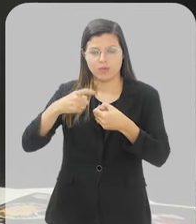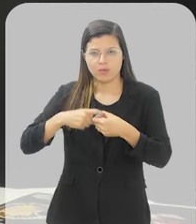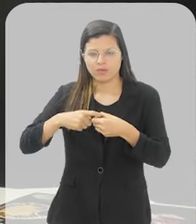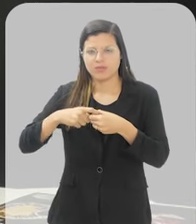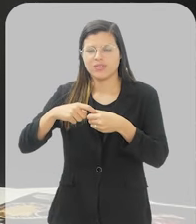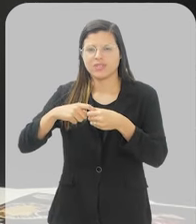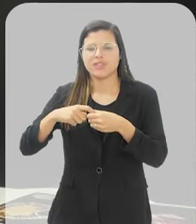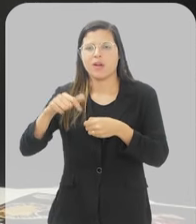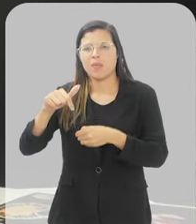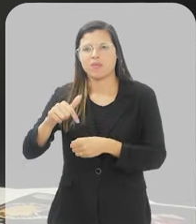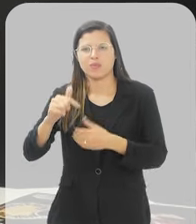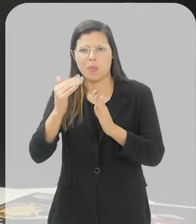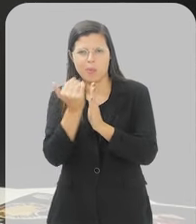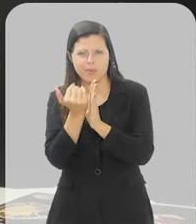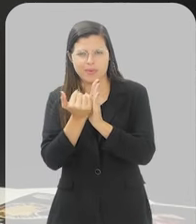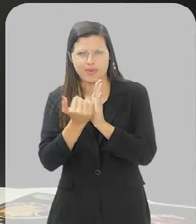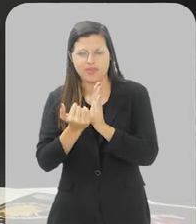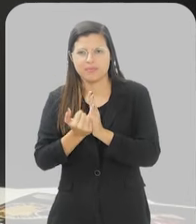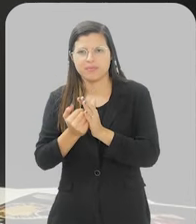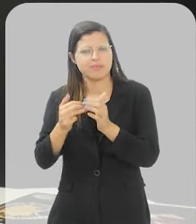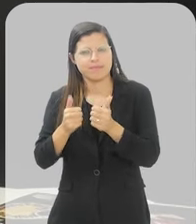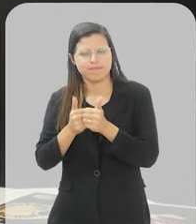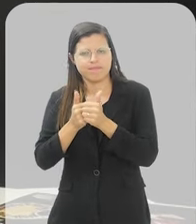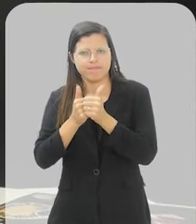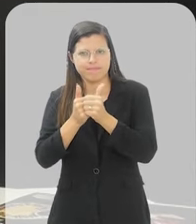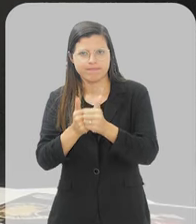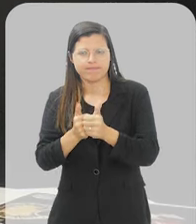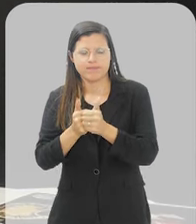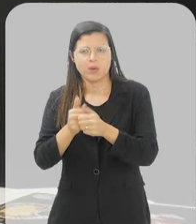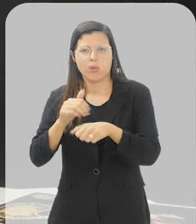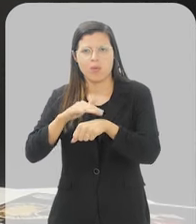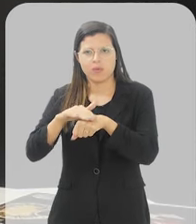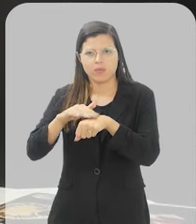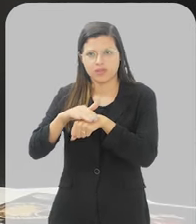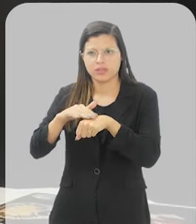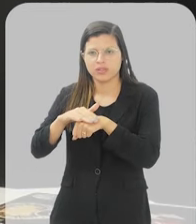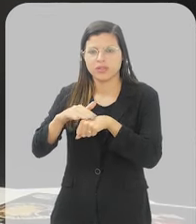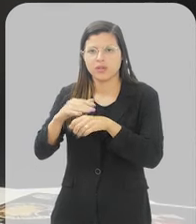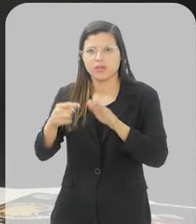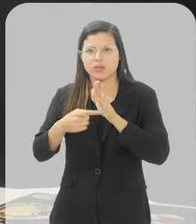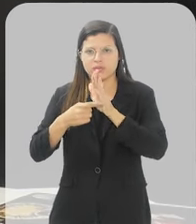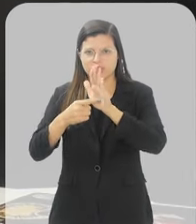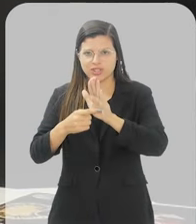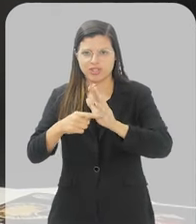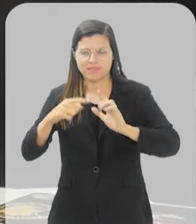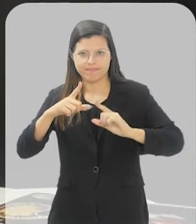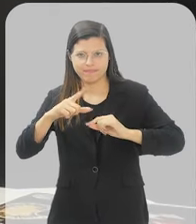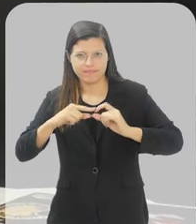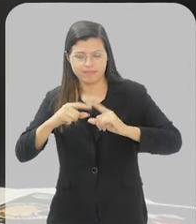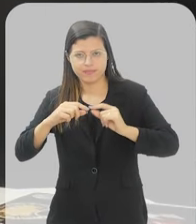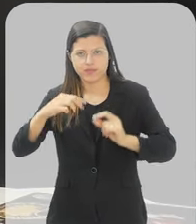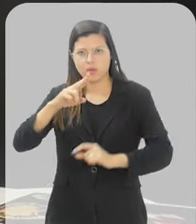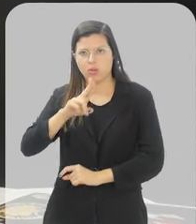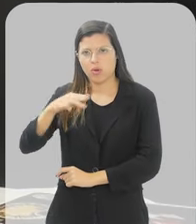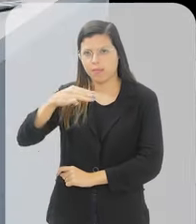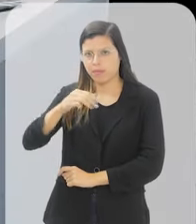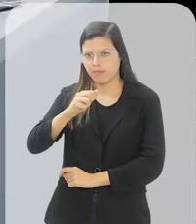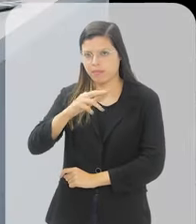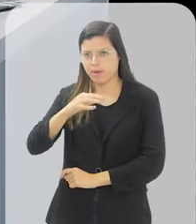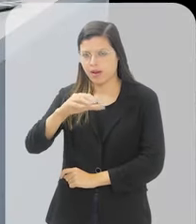Voltamos com Quintas com Quintais, onde eu sigo conversando com o destaque da Mocidade Independente de Padre Miguel, Marcos